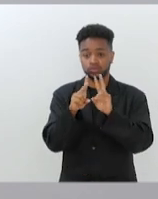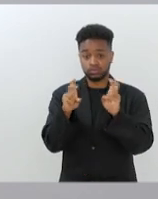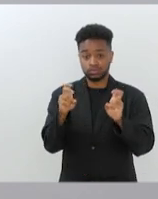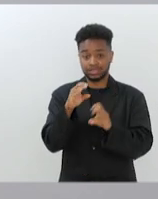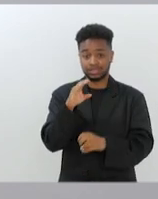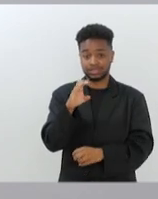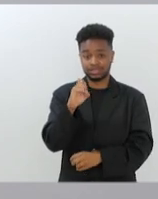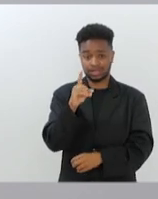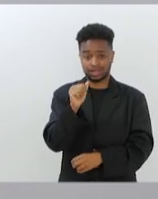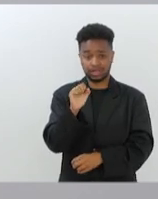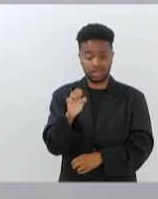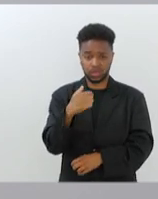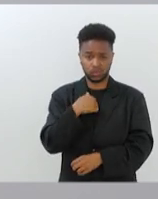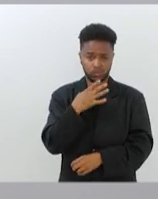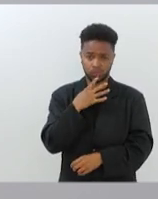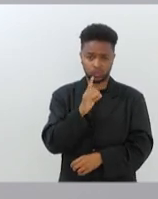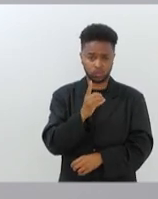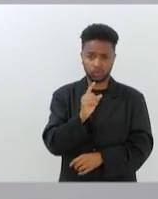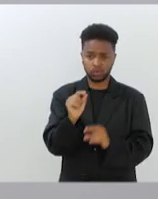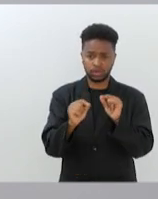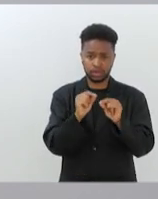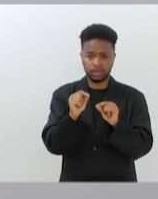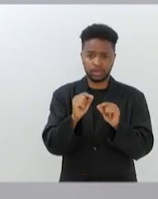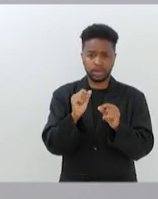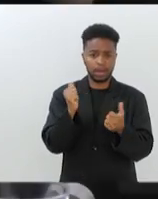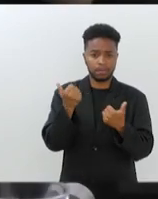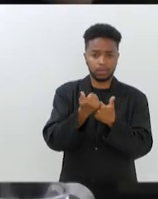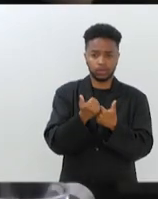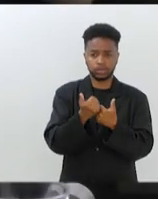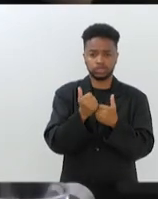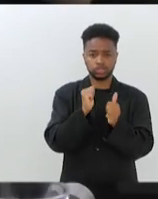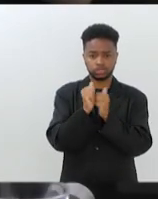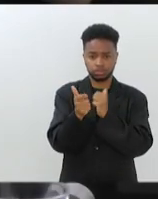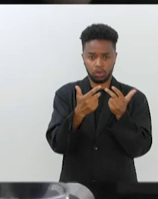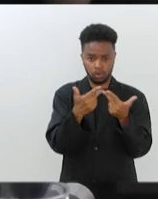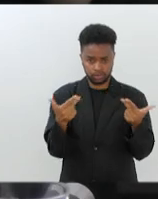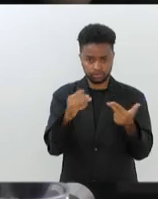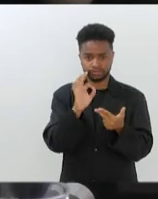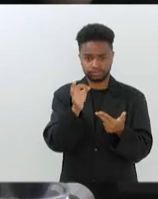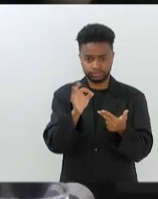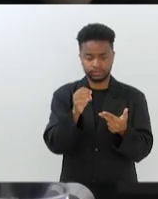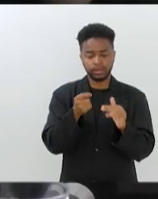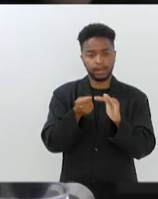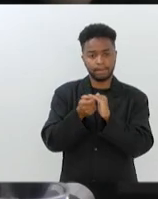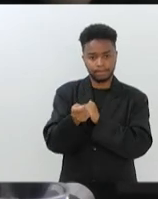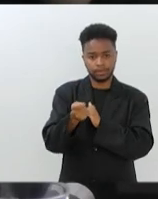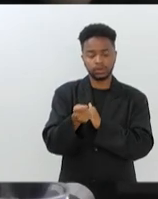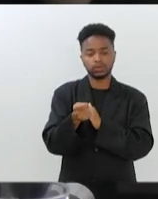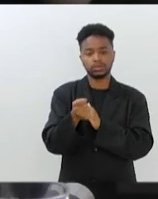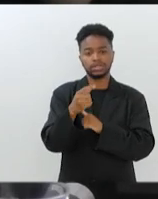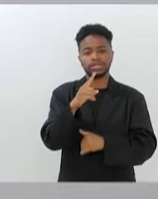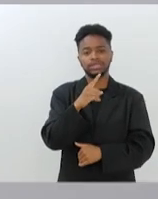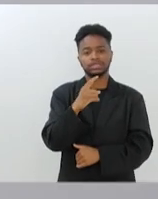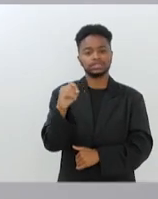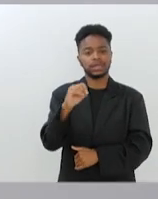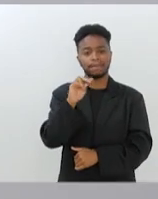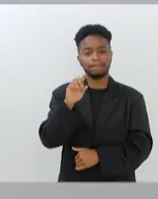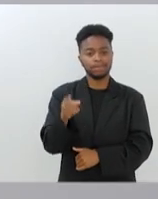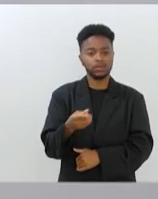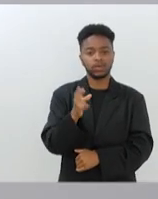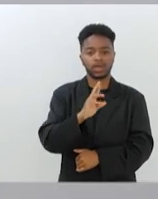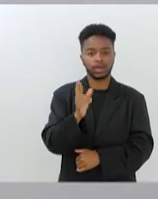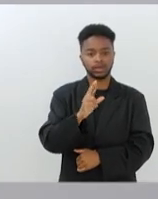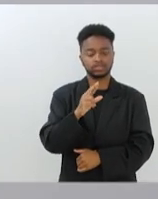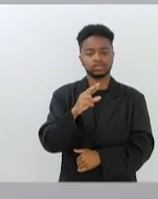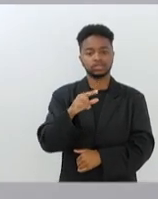cedai que eu não conhecia de Mecenas do esporte eles patrocinaram R 100.000 numa fazenda lá em Duque de